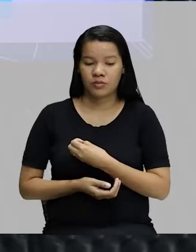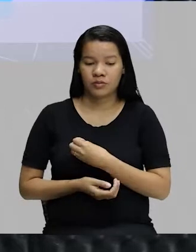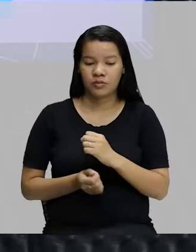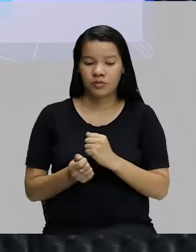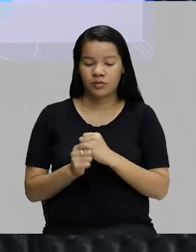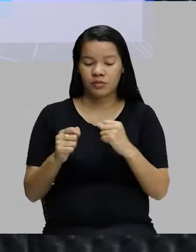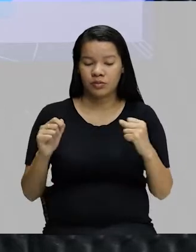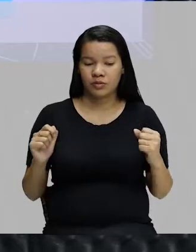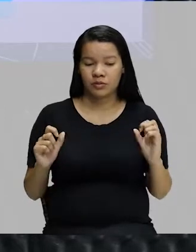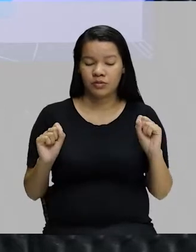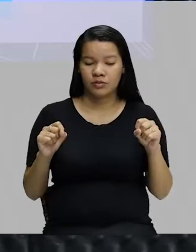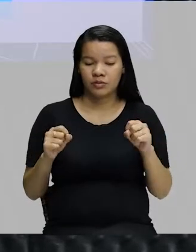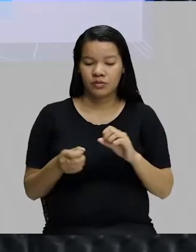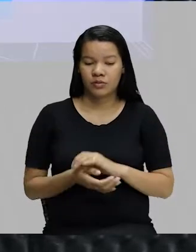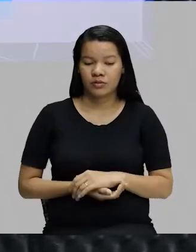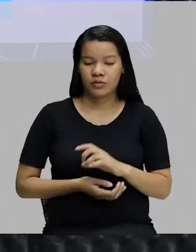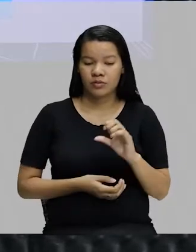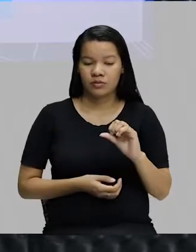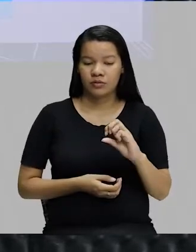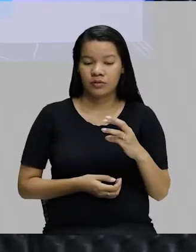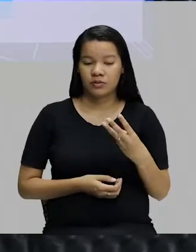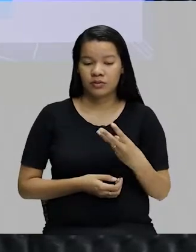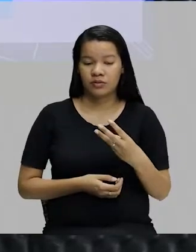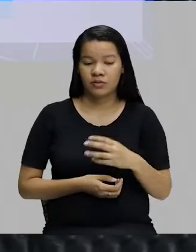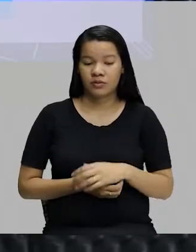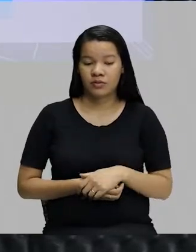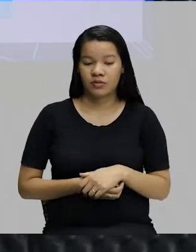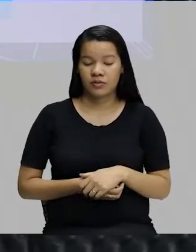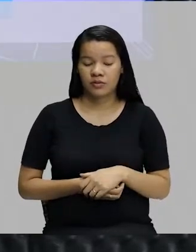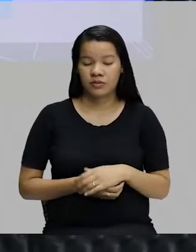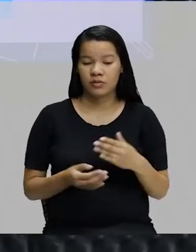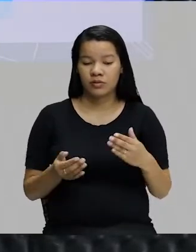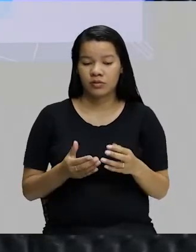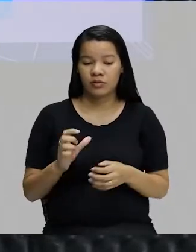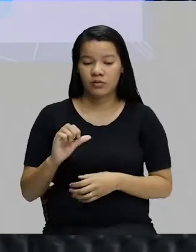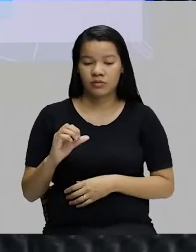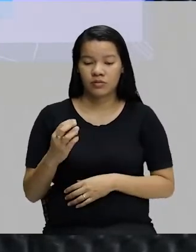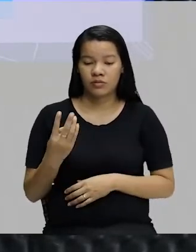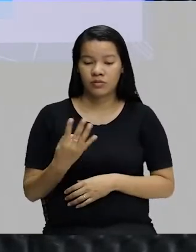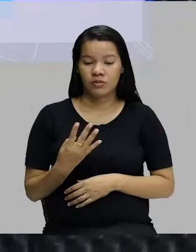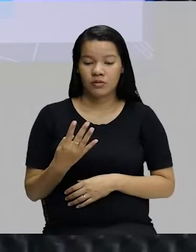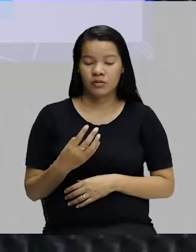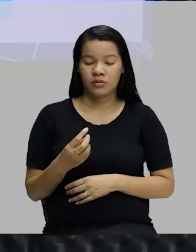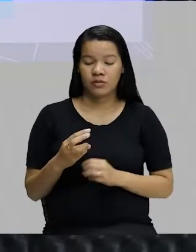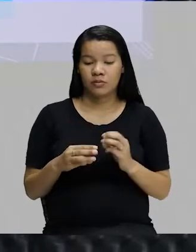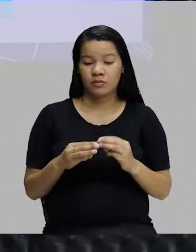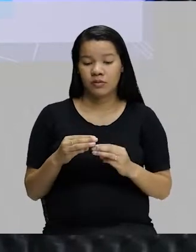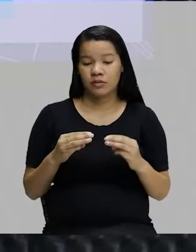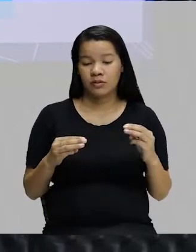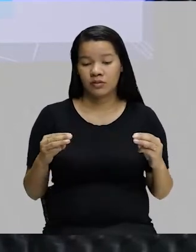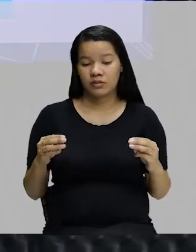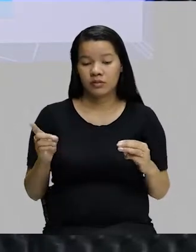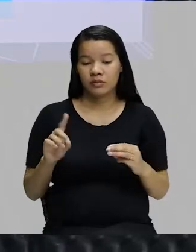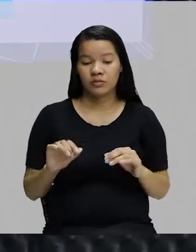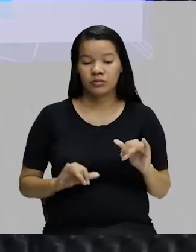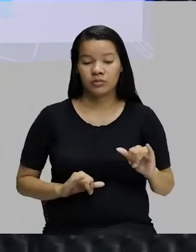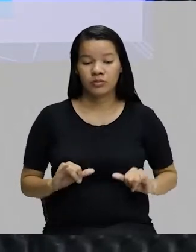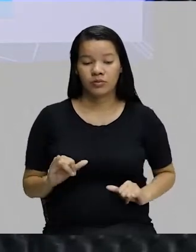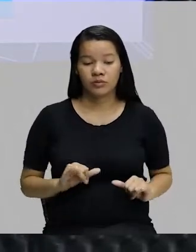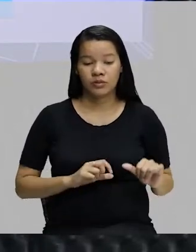aumentou? Aumentou. 93 foi para 94. E a massa? A massa não